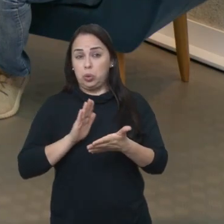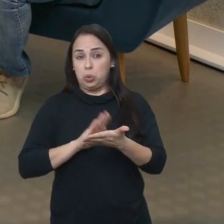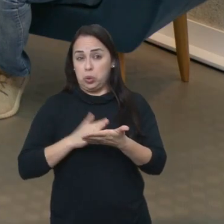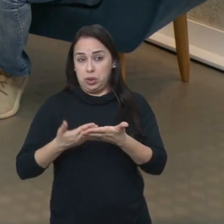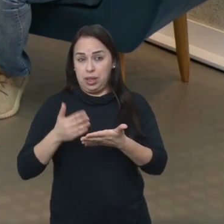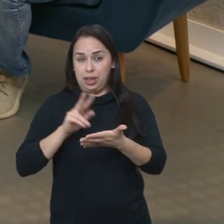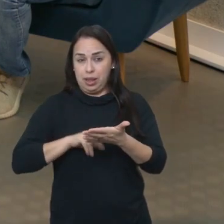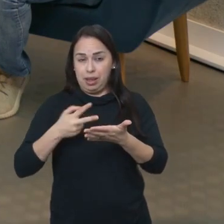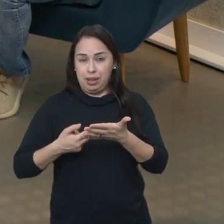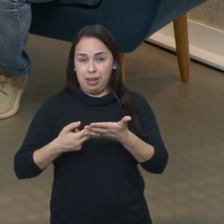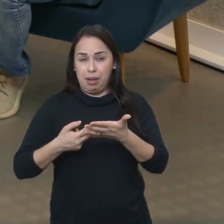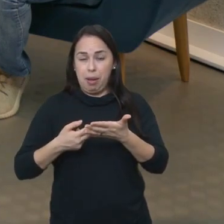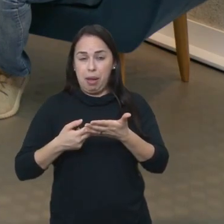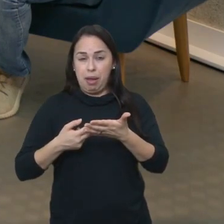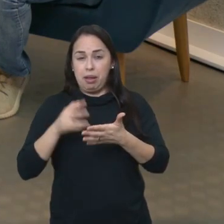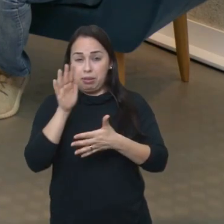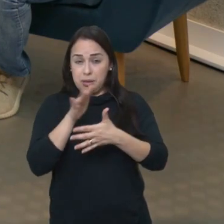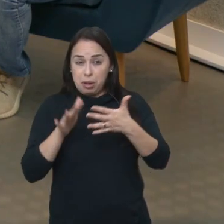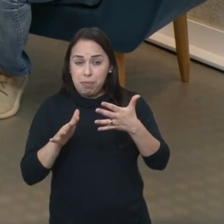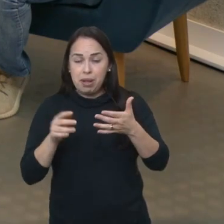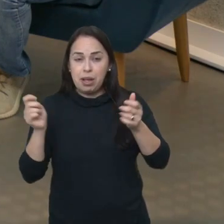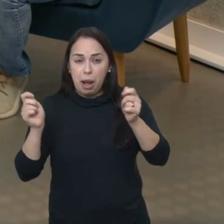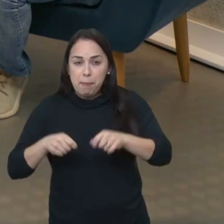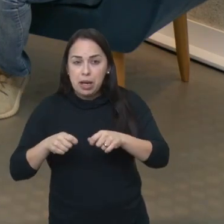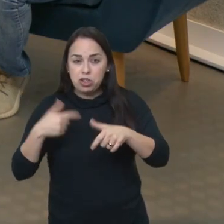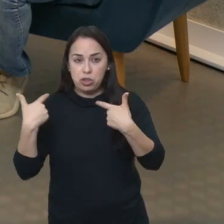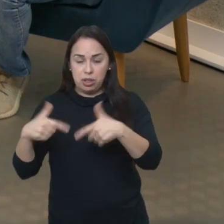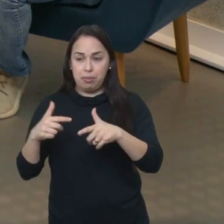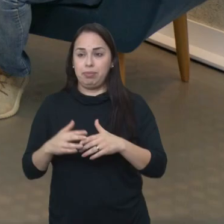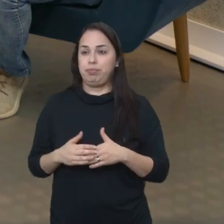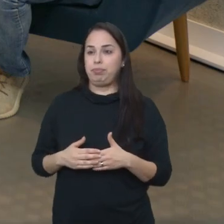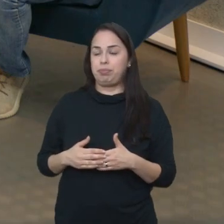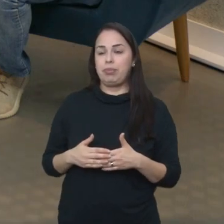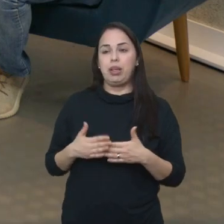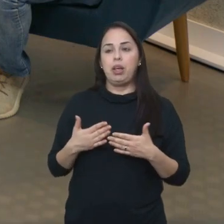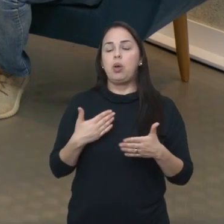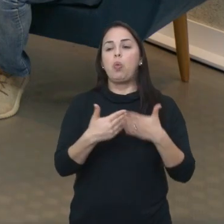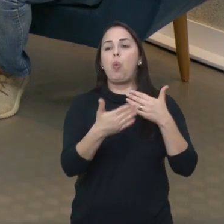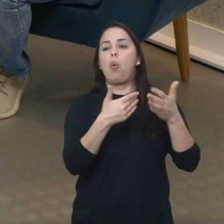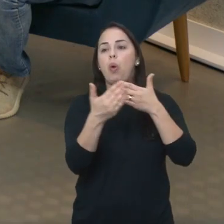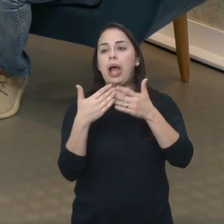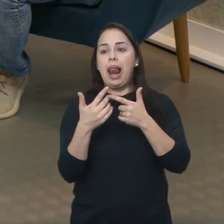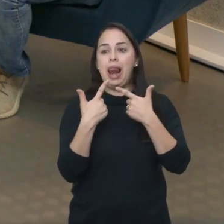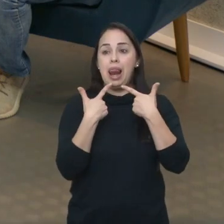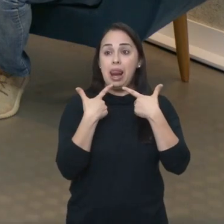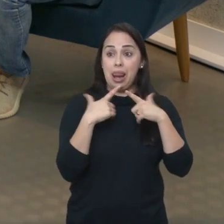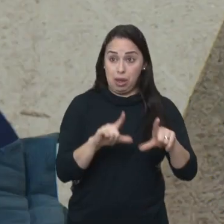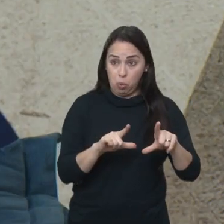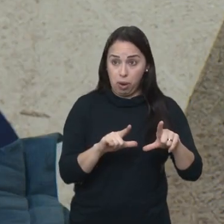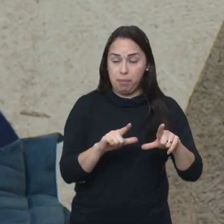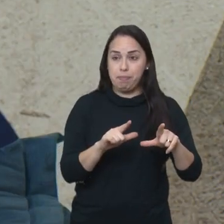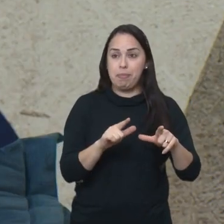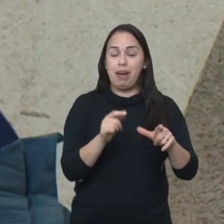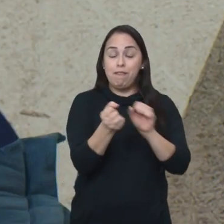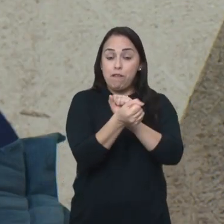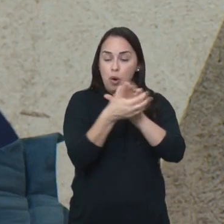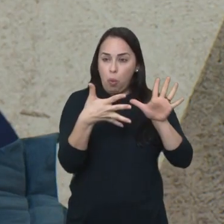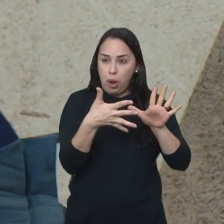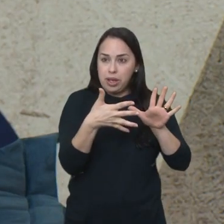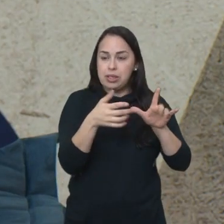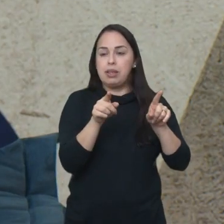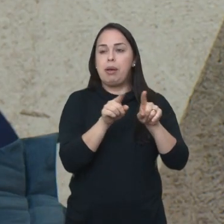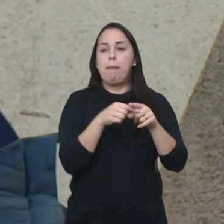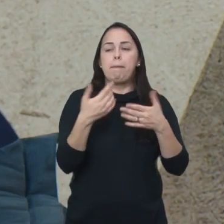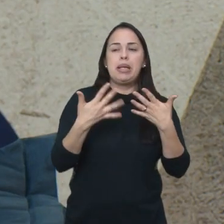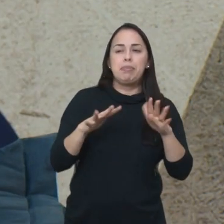Libras está apto para trabalhar cursando? Em qualquer língua, para você adquirir fluência, precisa de ter